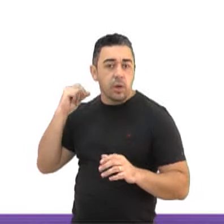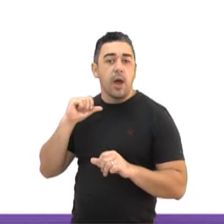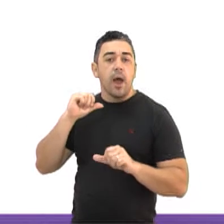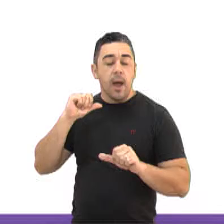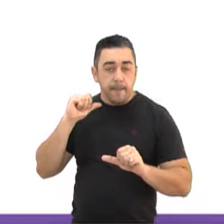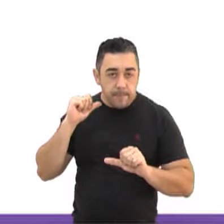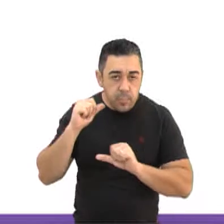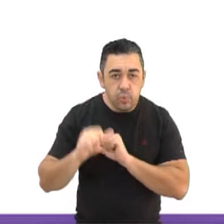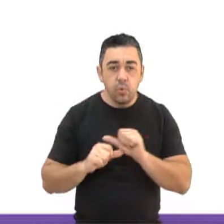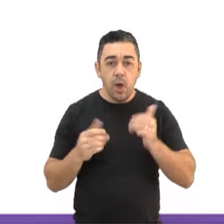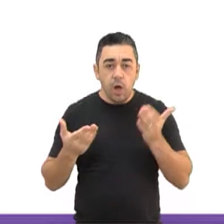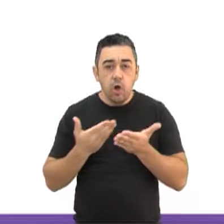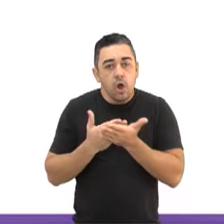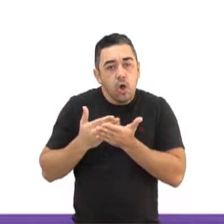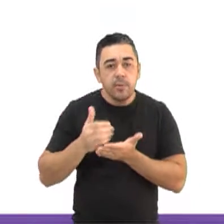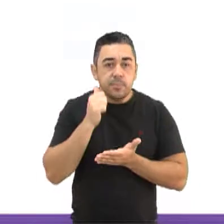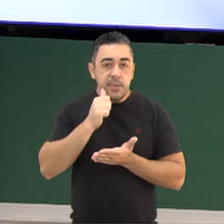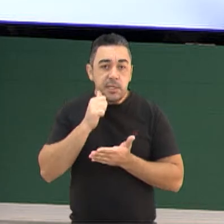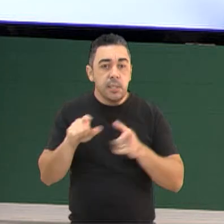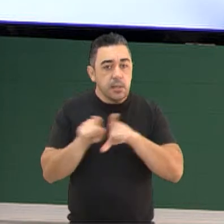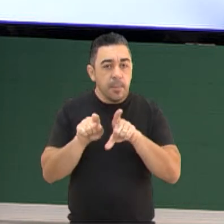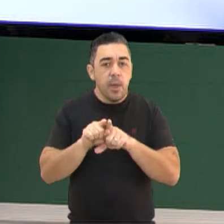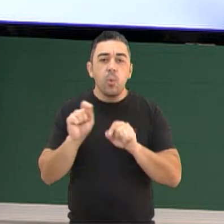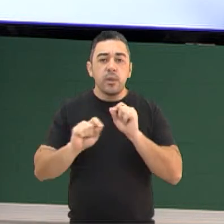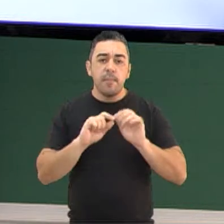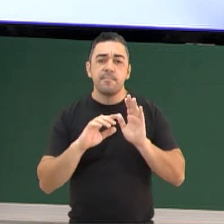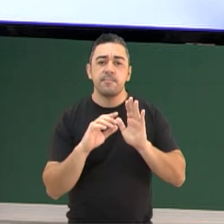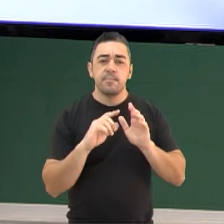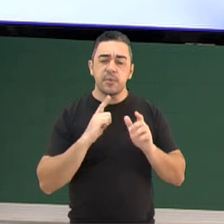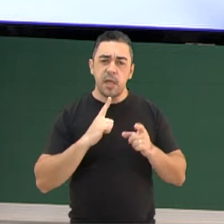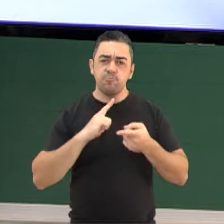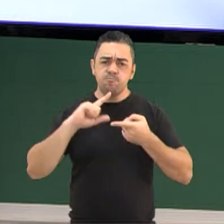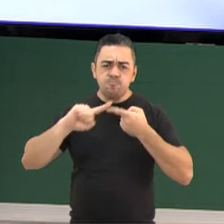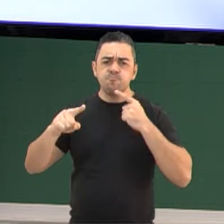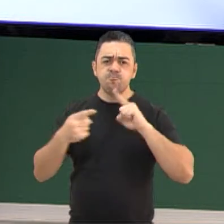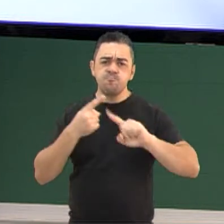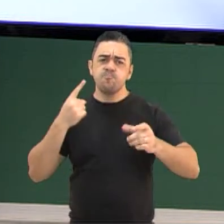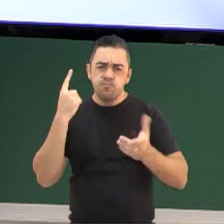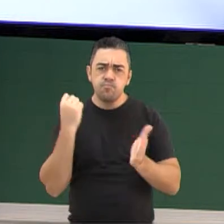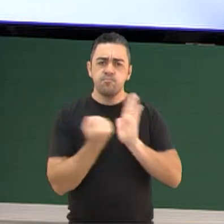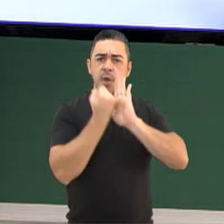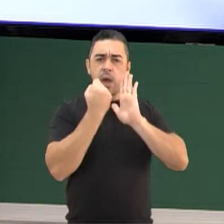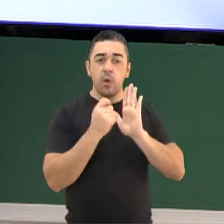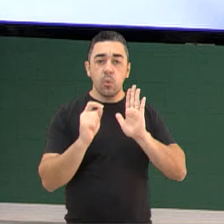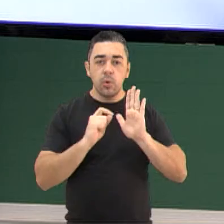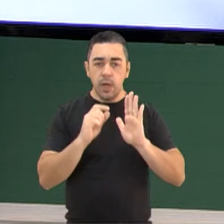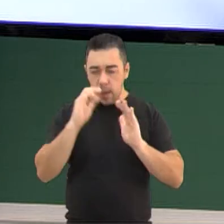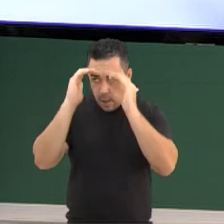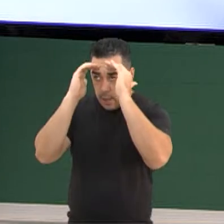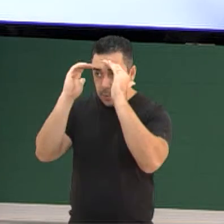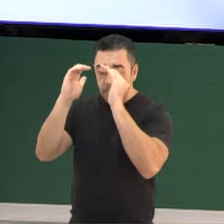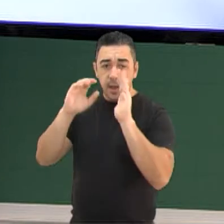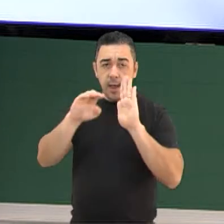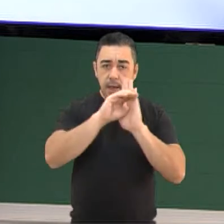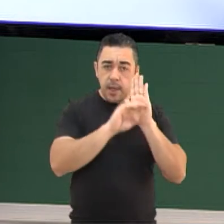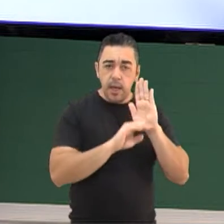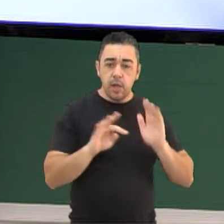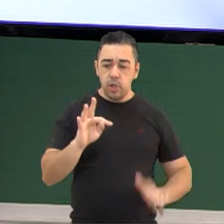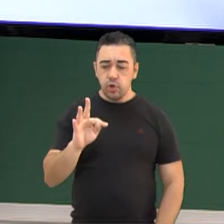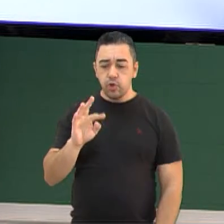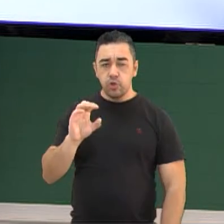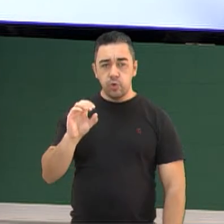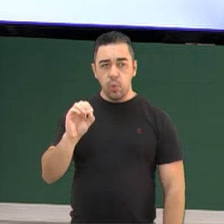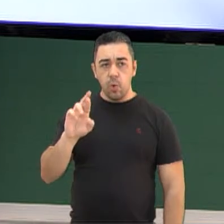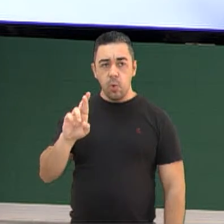ritual para as meninas. Eles fazem um pacto de obedecer os mandamentos do Torá, que é o livro sagrado